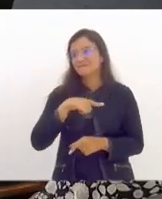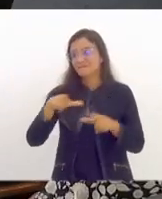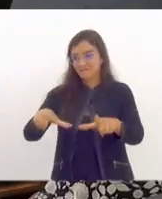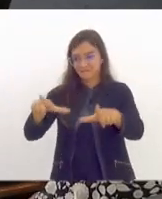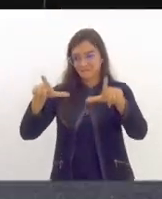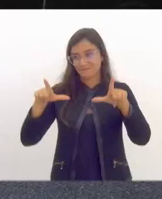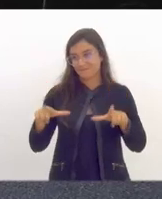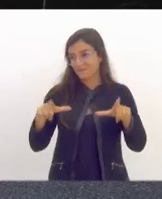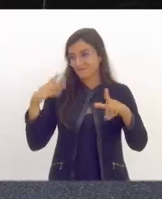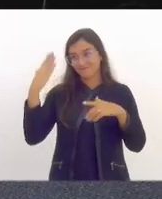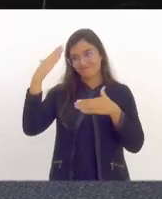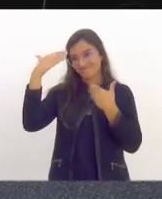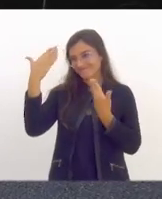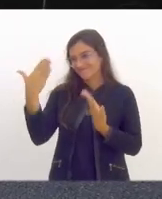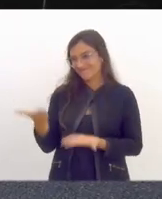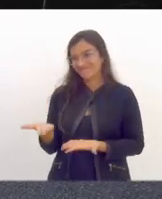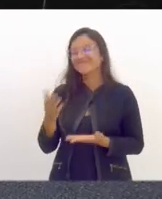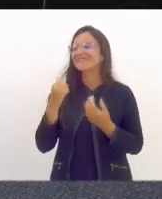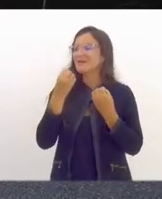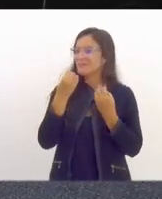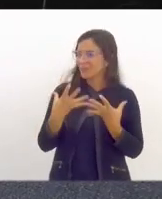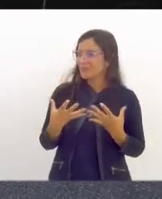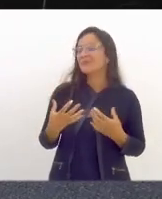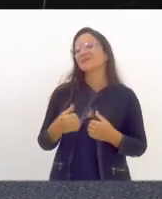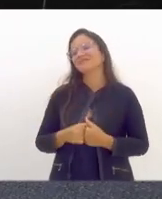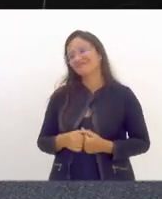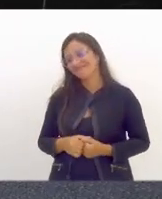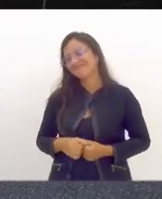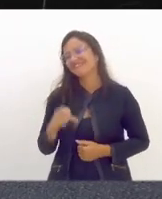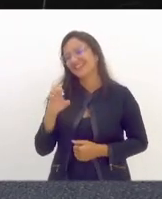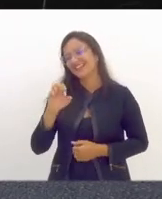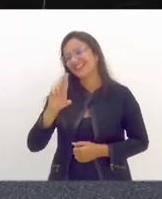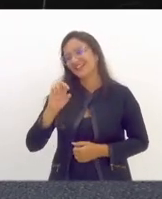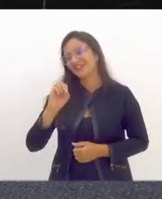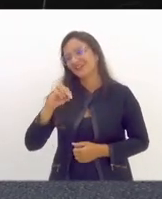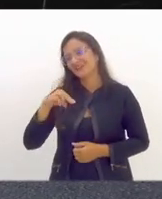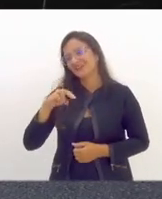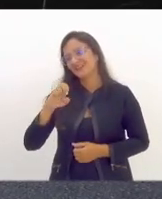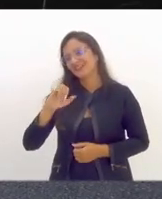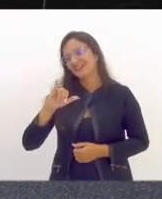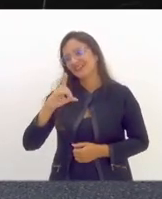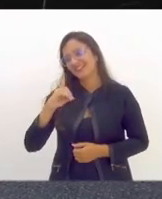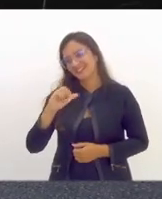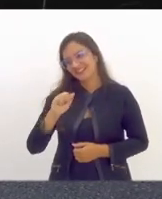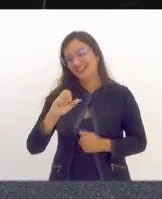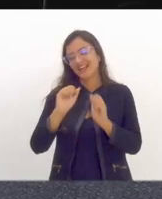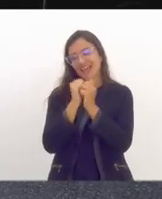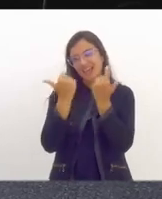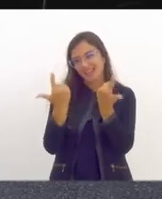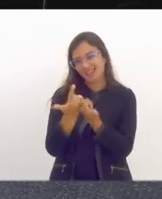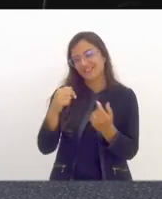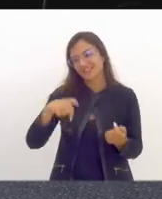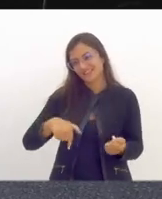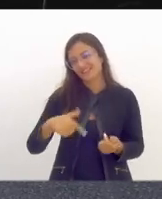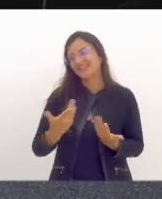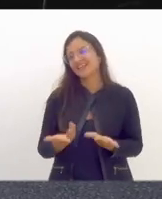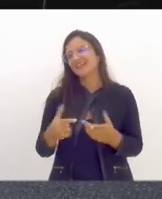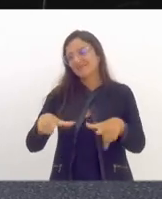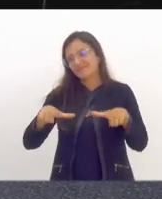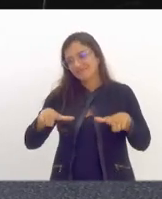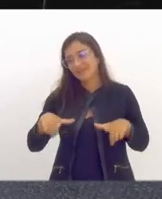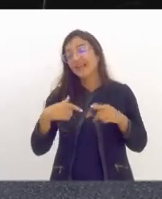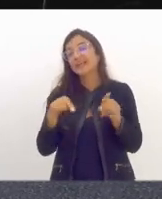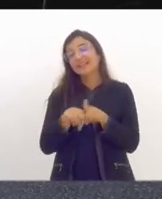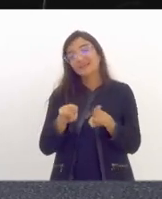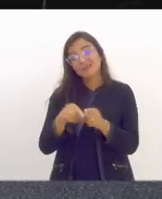maravilhoso eleoney Studart que essa casa maravilhosa Alegre me agraciou e claro com todos também que